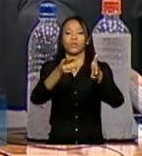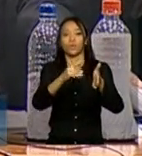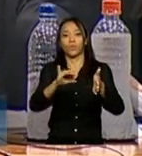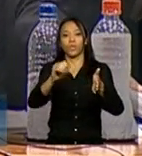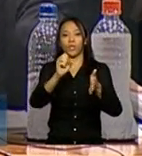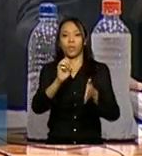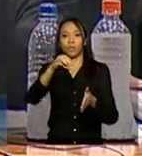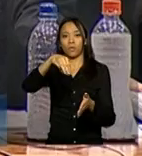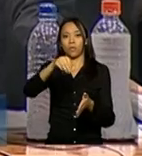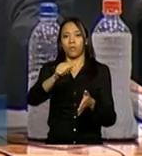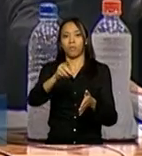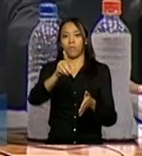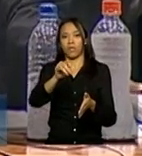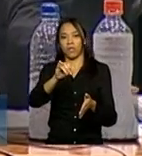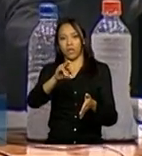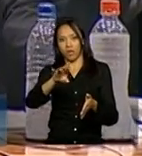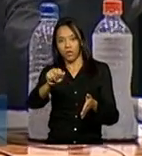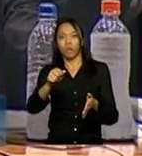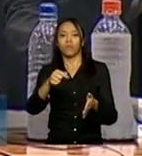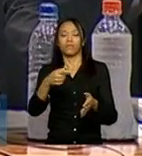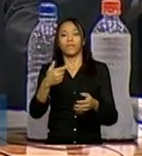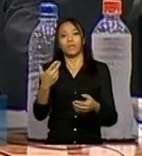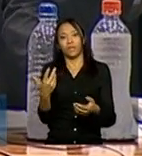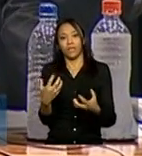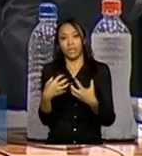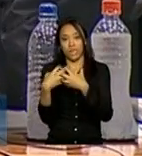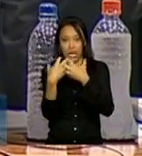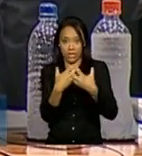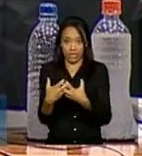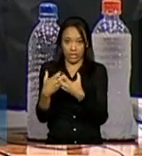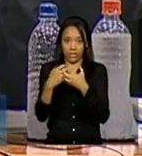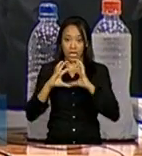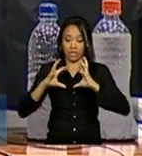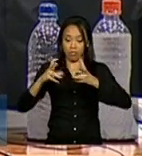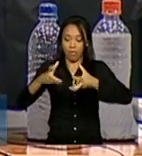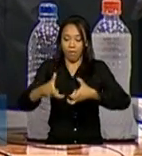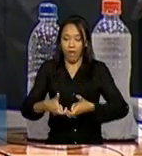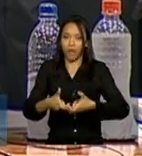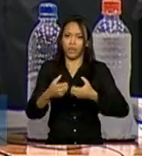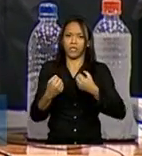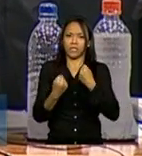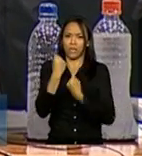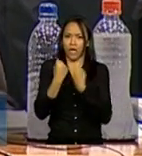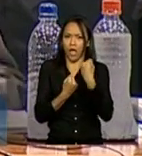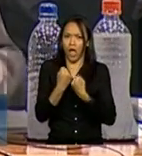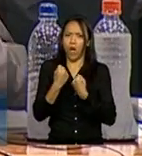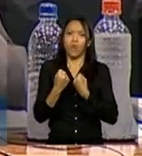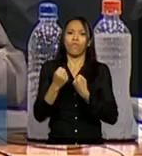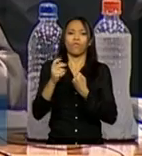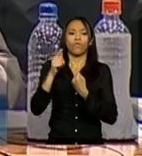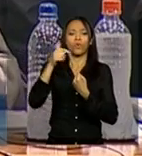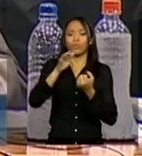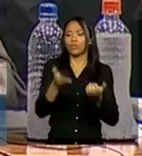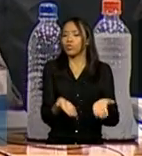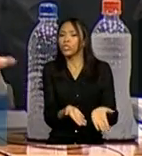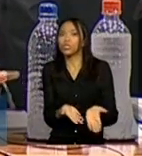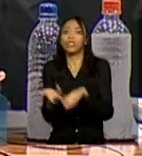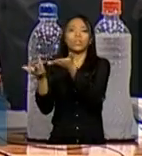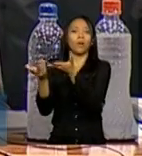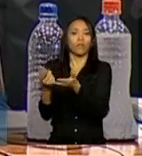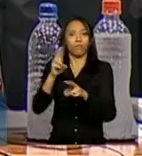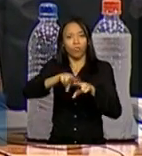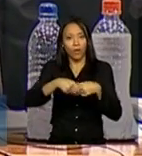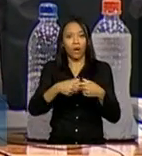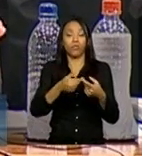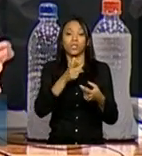que ser paralisadas, e as máquinas que estavam em atividade também retirada da atividade. Então, são diversas as